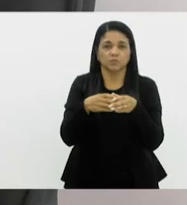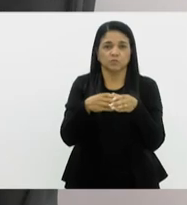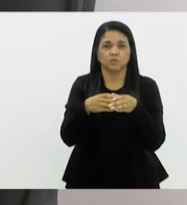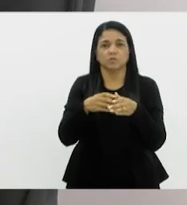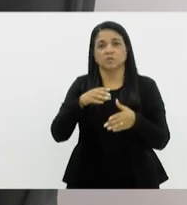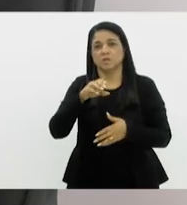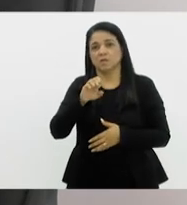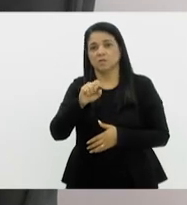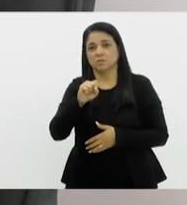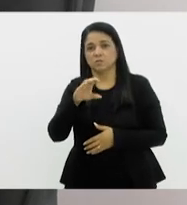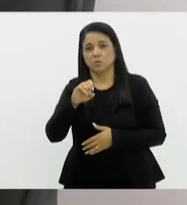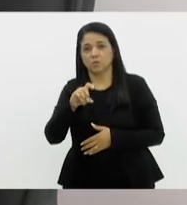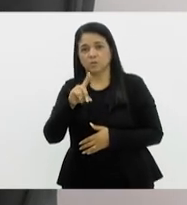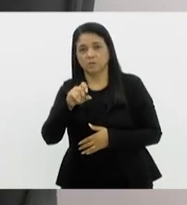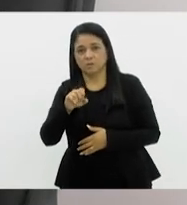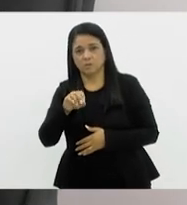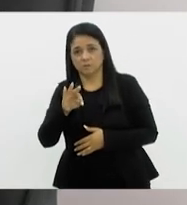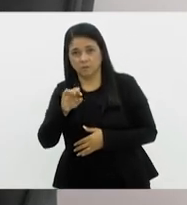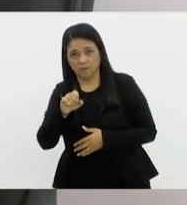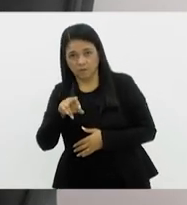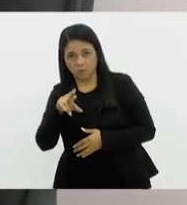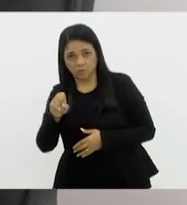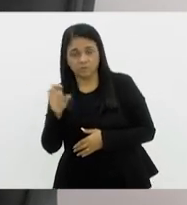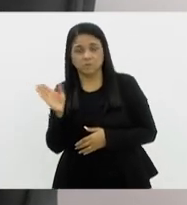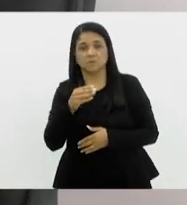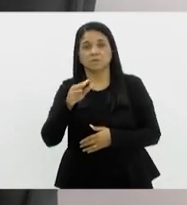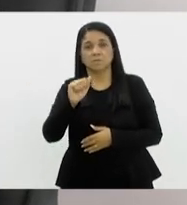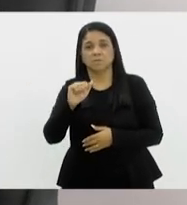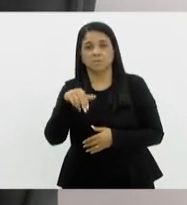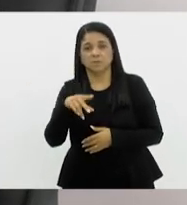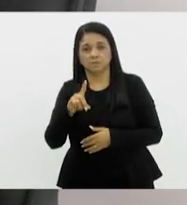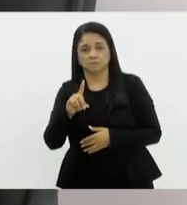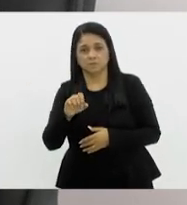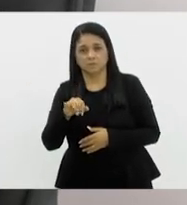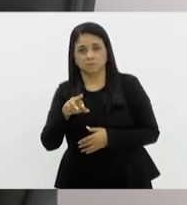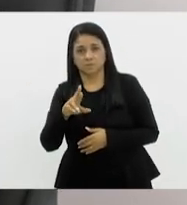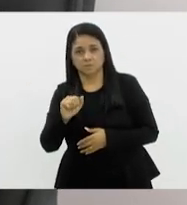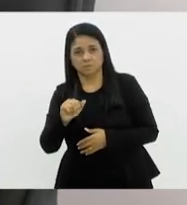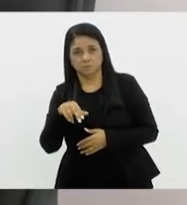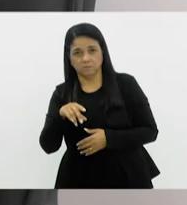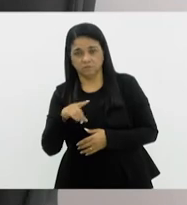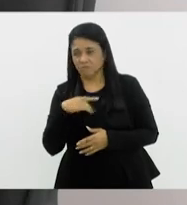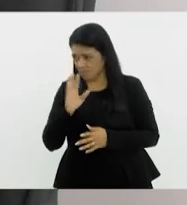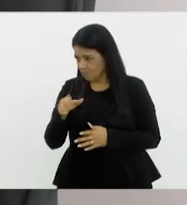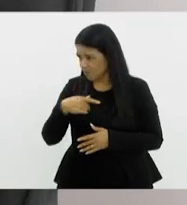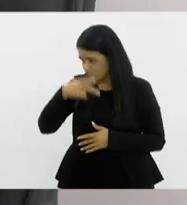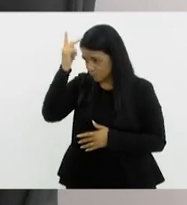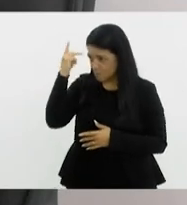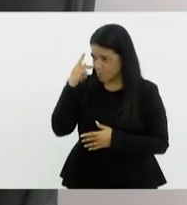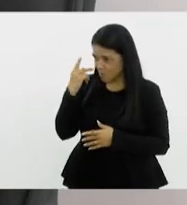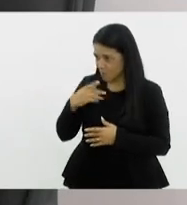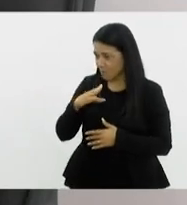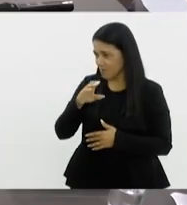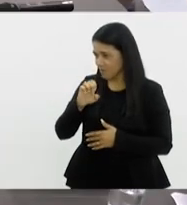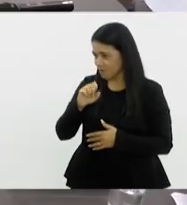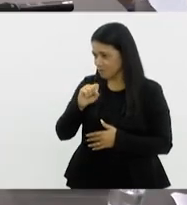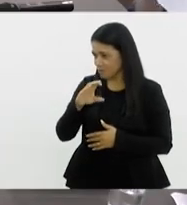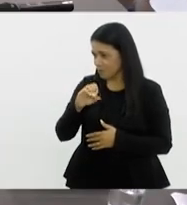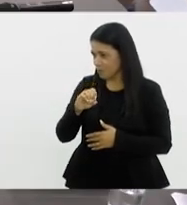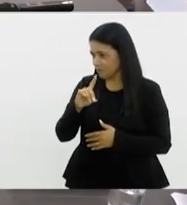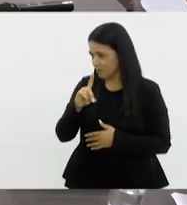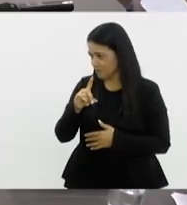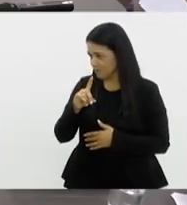bandeirantes. Para aparecer, deputado Vinícius Cozzolino. Deputado Luiz Paulo, foi escoteiro, não? Não, não fui escoteiro, não, senhor, mas eu fico